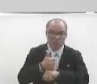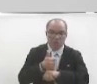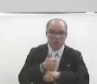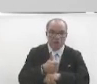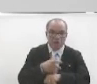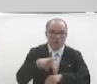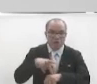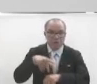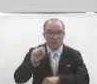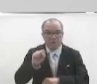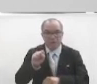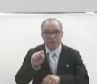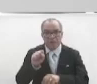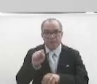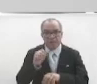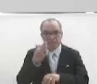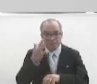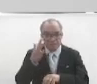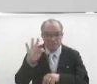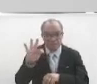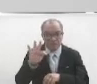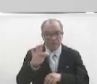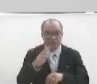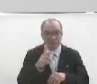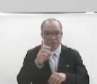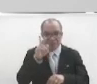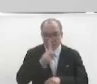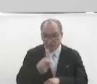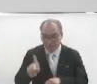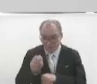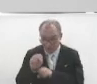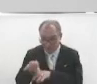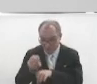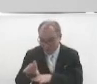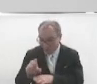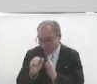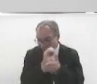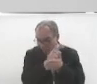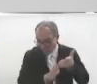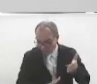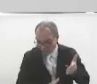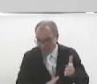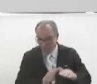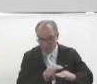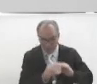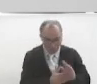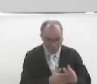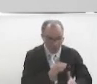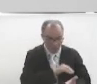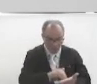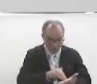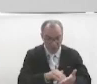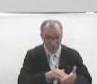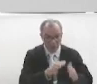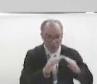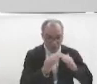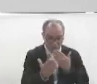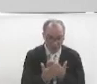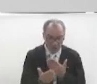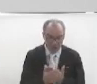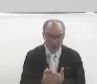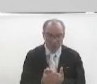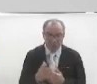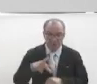obtida e grau de habilitação para os cargos de docente Educação Infantil Fundamental e supervisor escolar Classe A